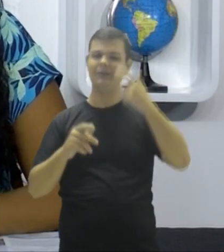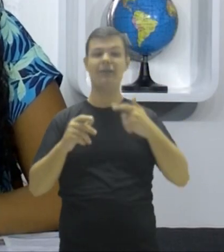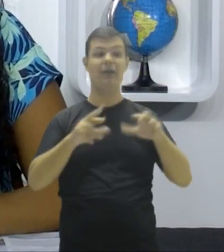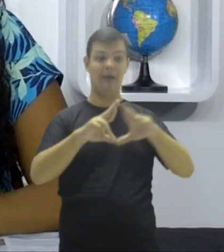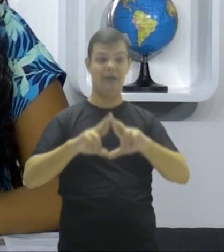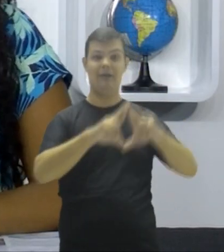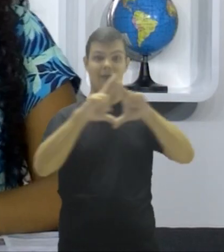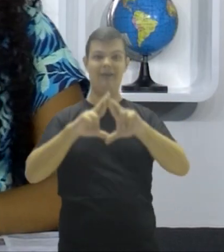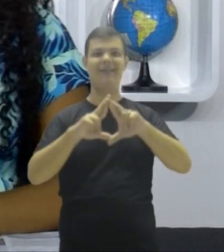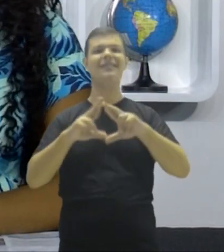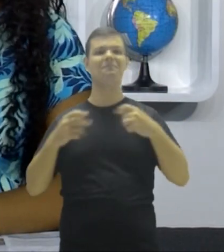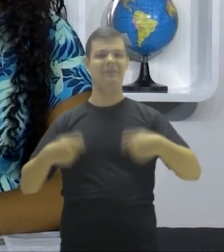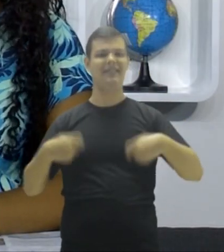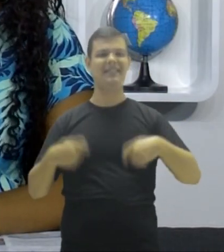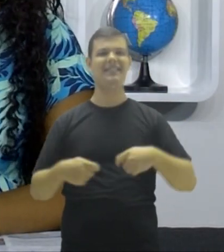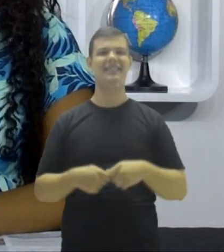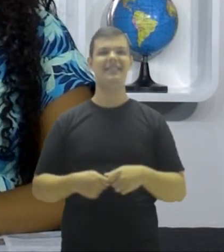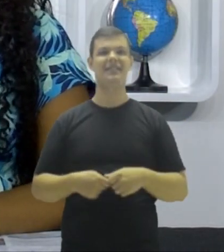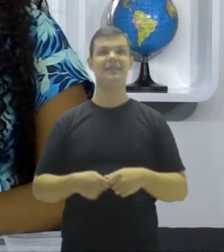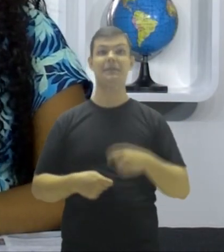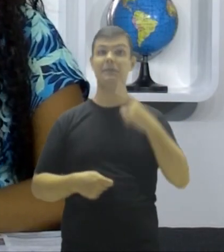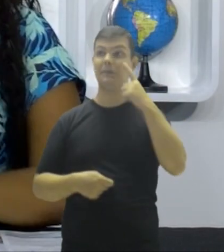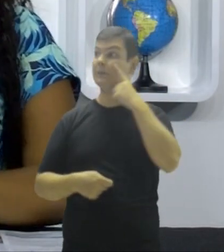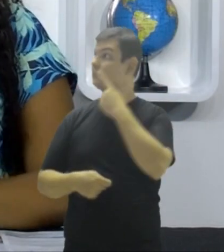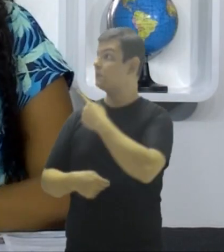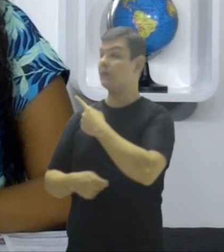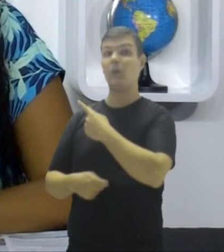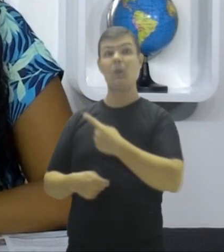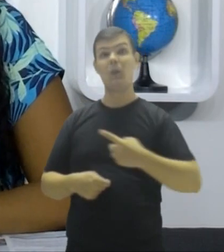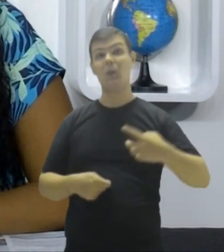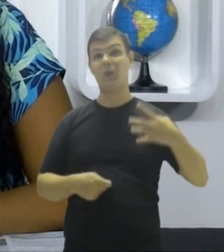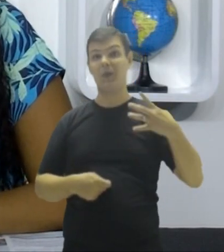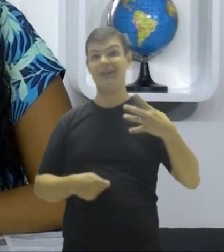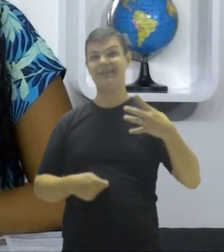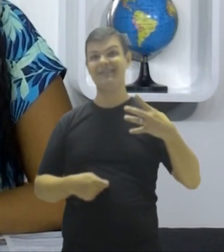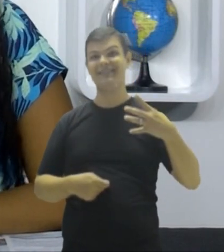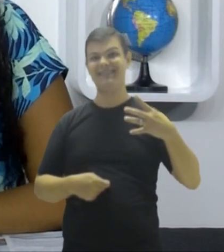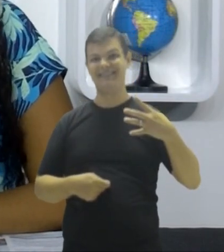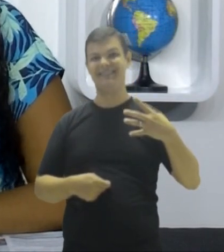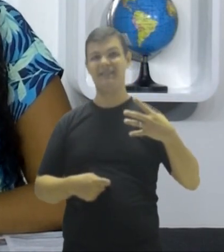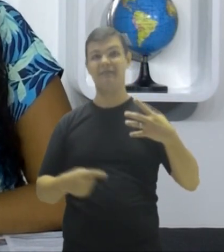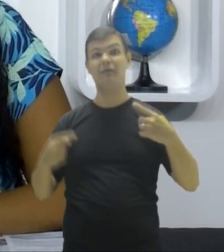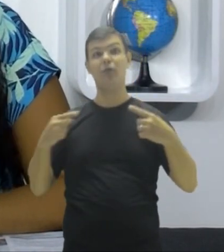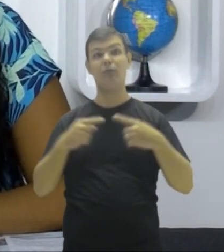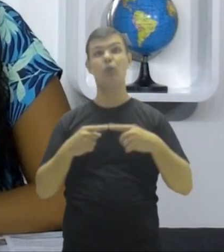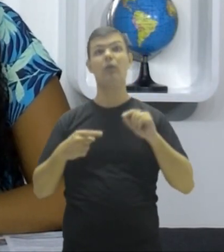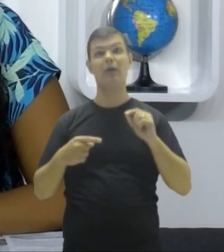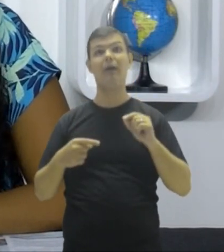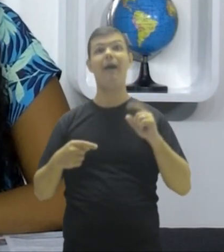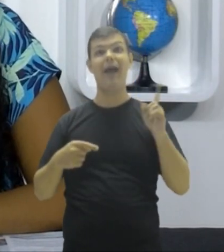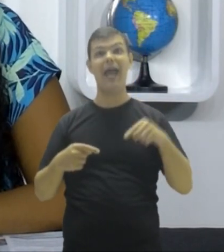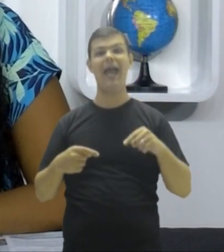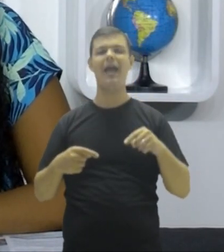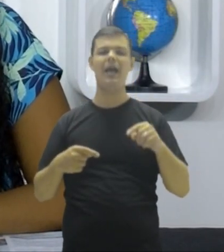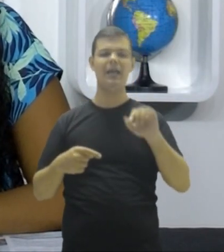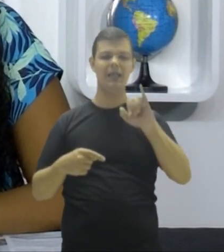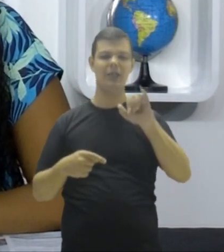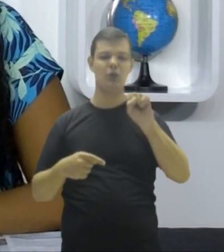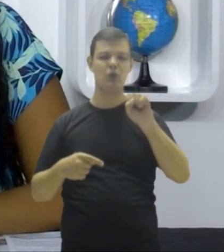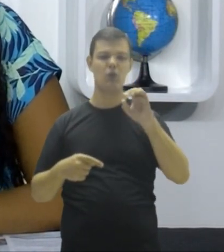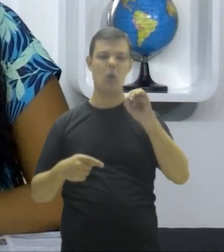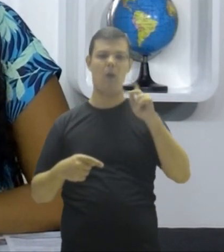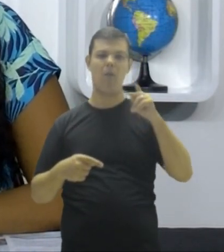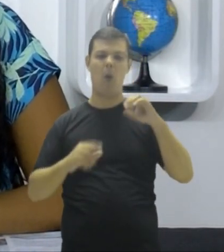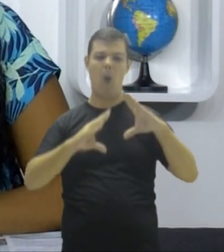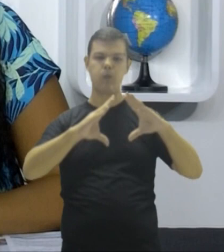e reciclar. Inclusive, aqui o nosso cenário, ó, o número 4, bem aqui atrás de mim, é uma reutilização de isopor.